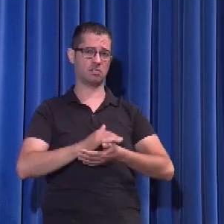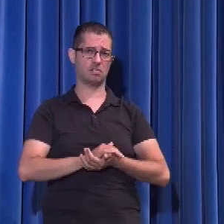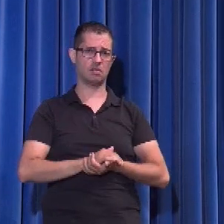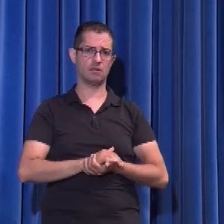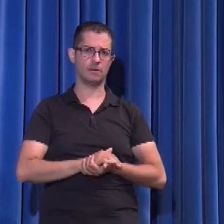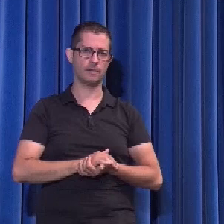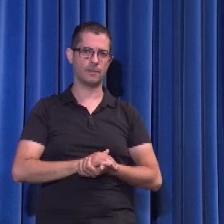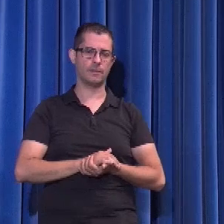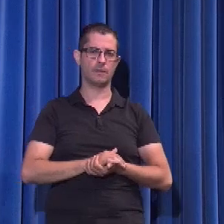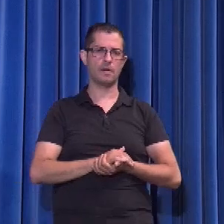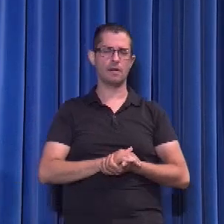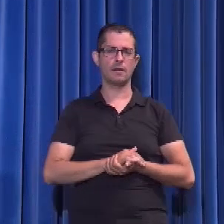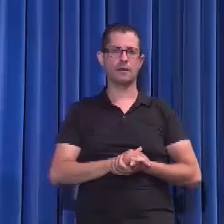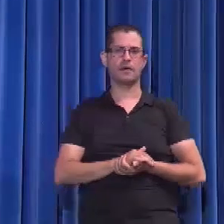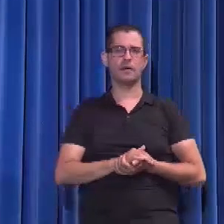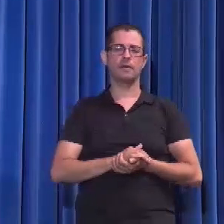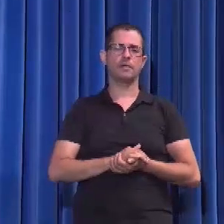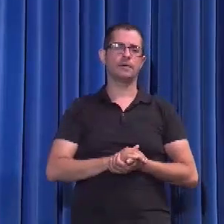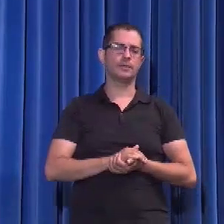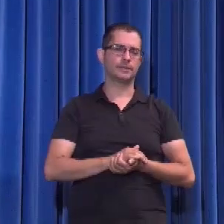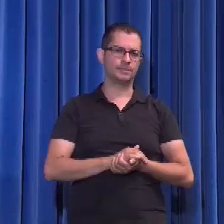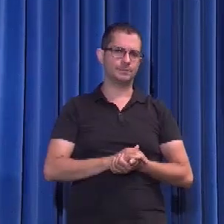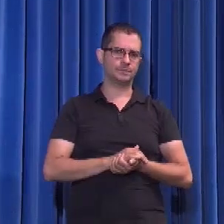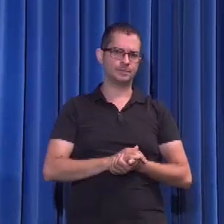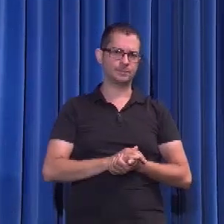Povo que